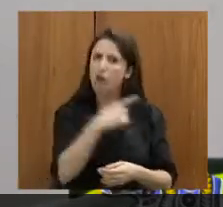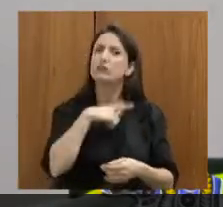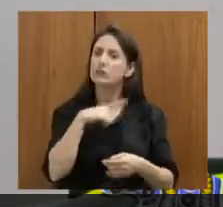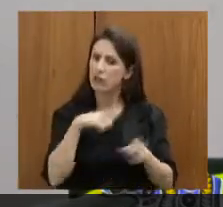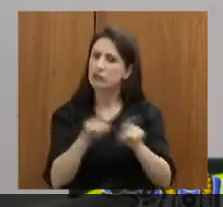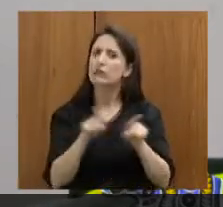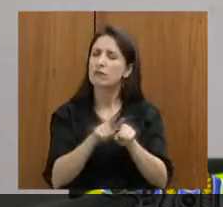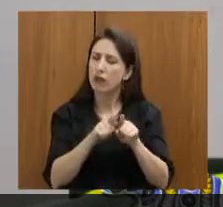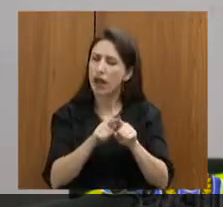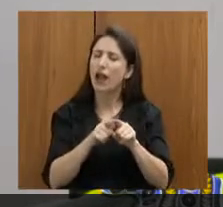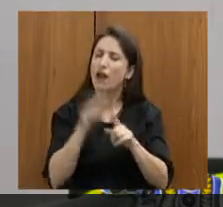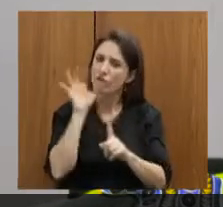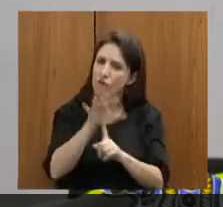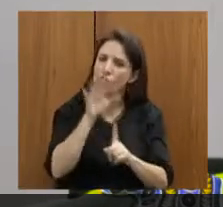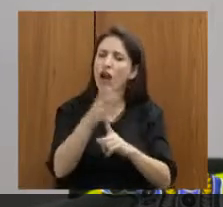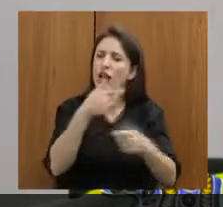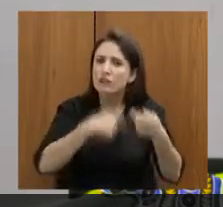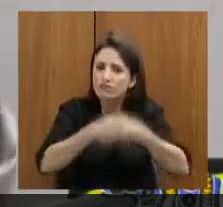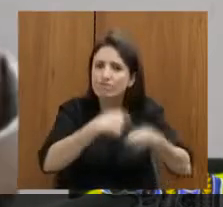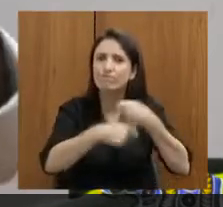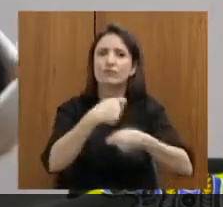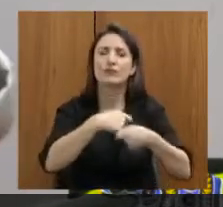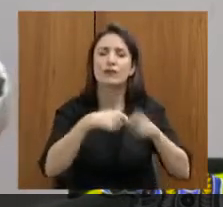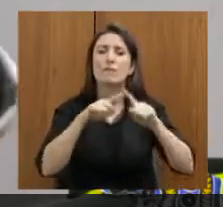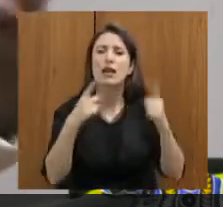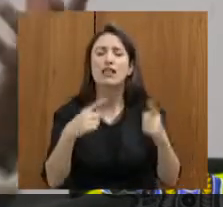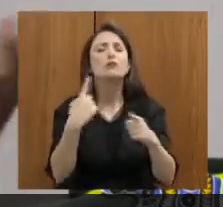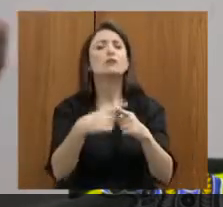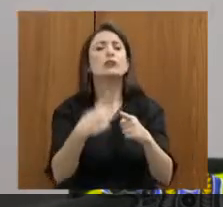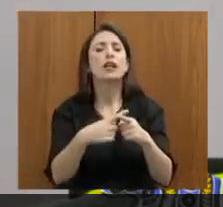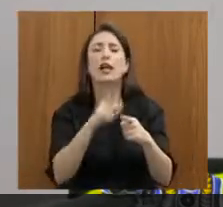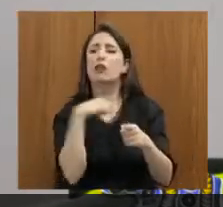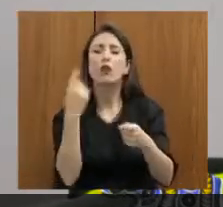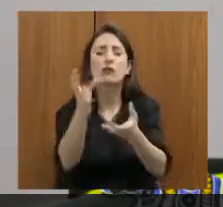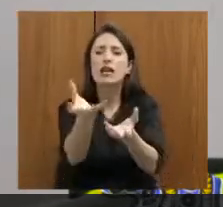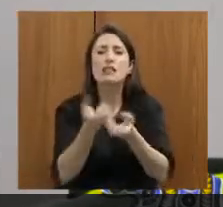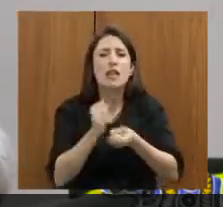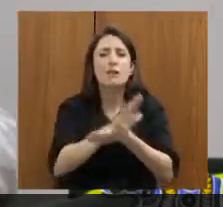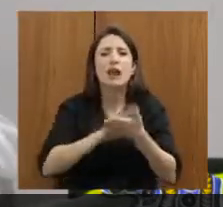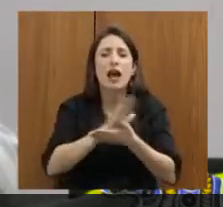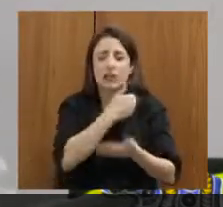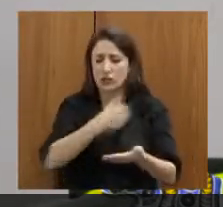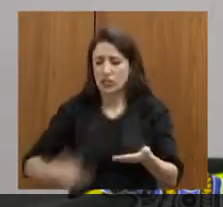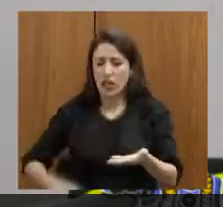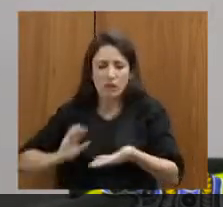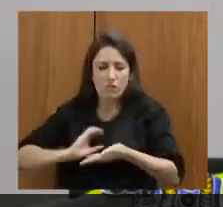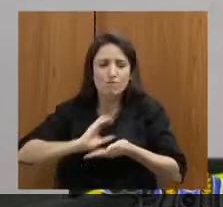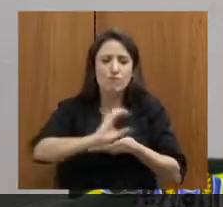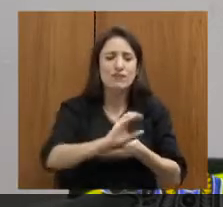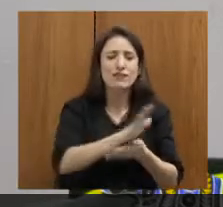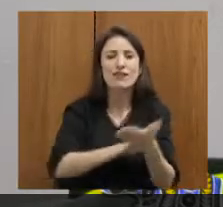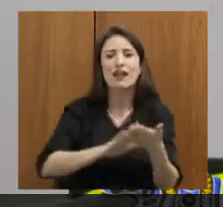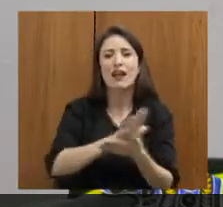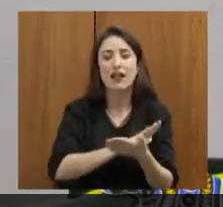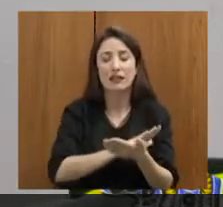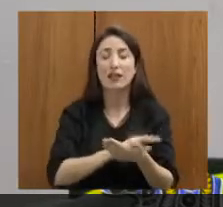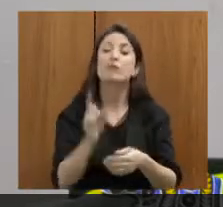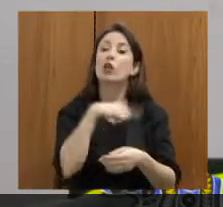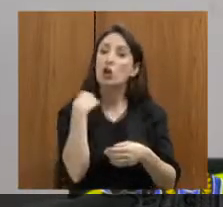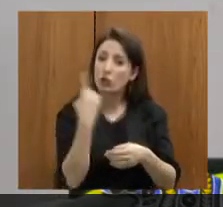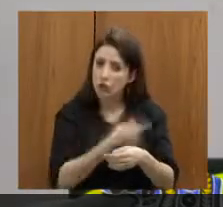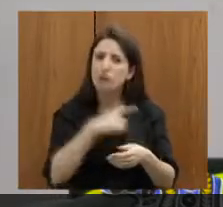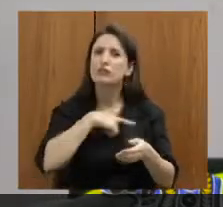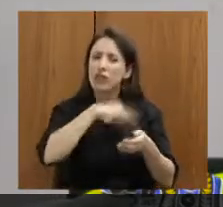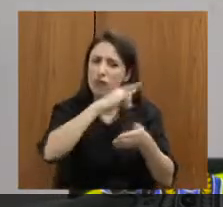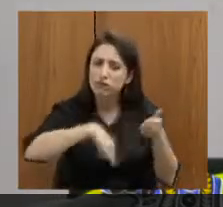gente o estado arrecada com cada tecido que a gente compra com cada conta que a gente produz